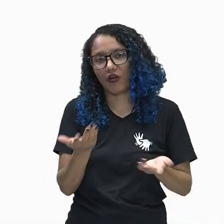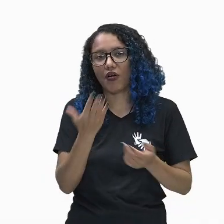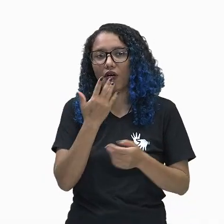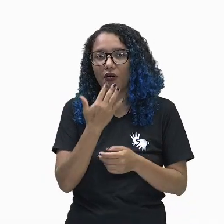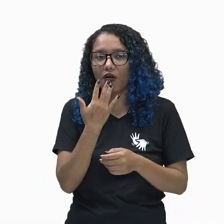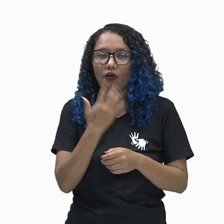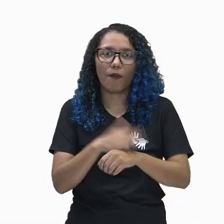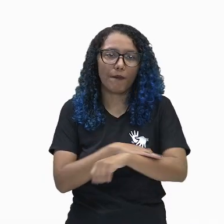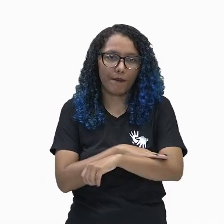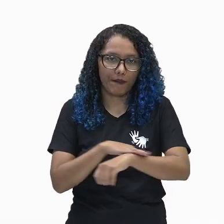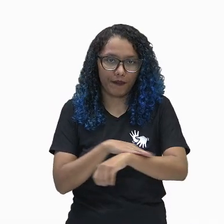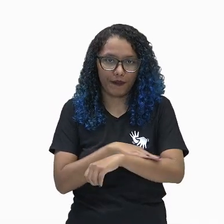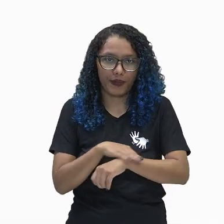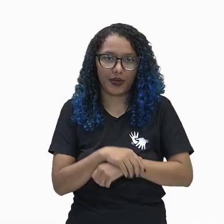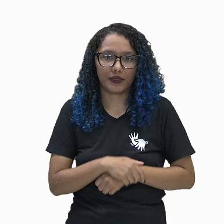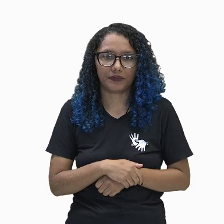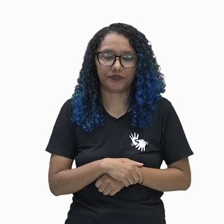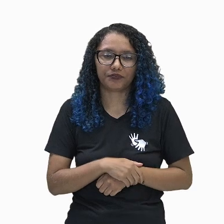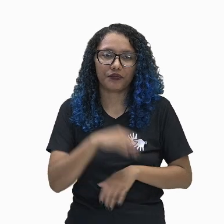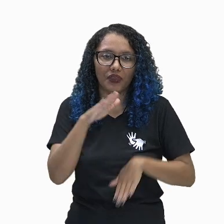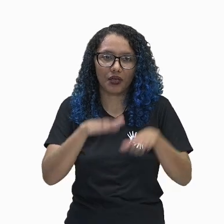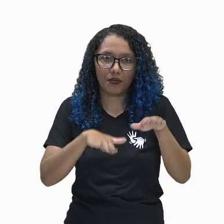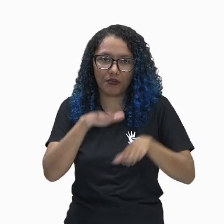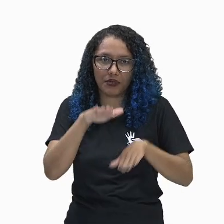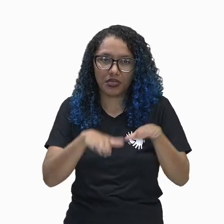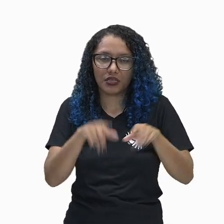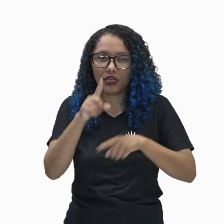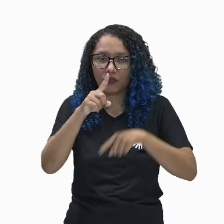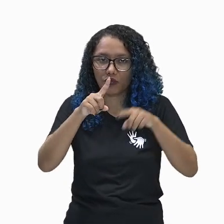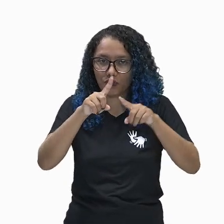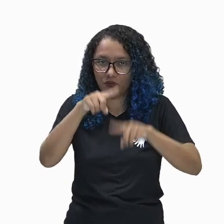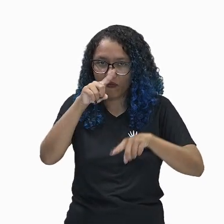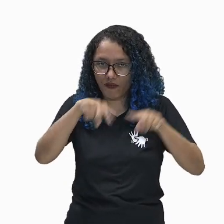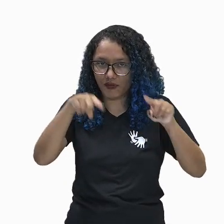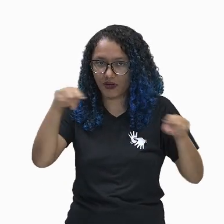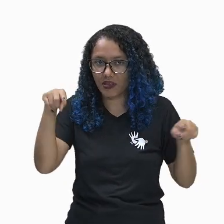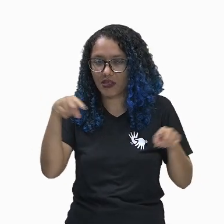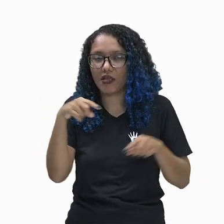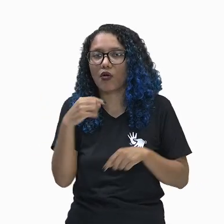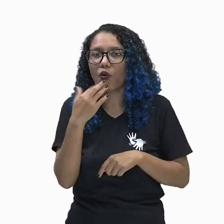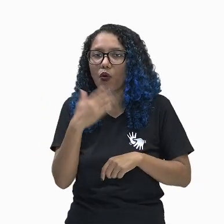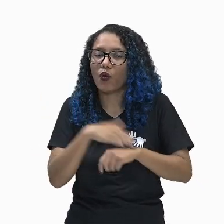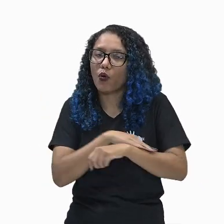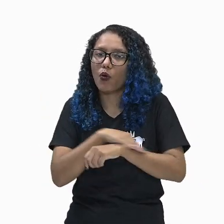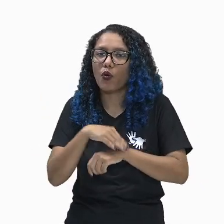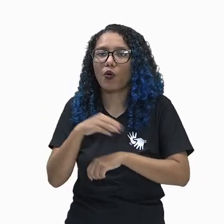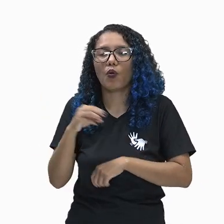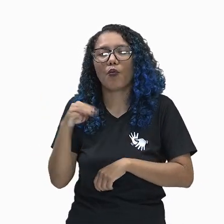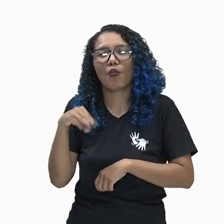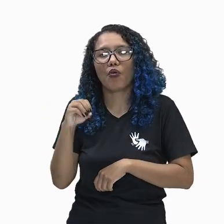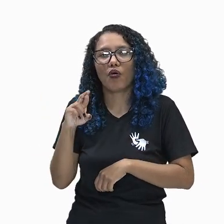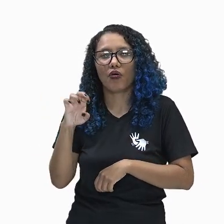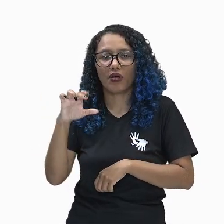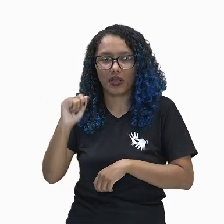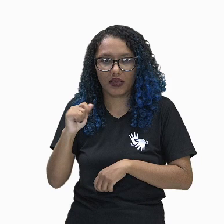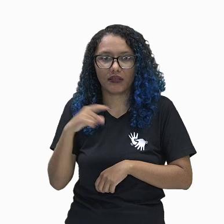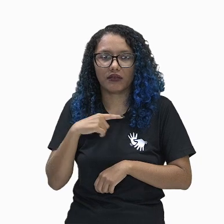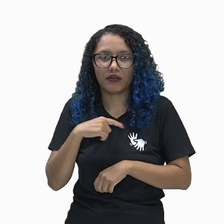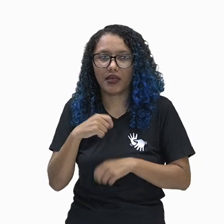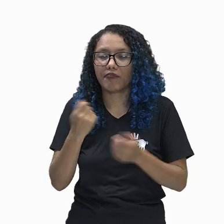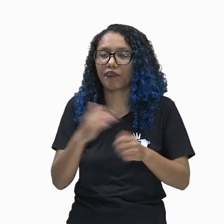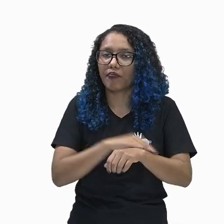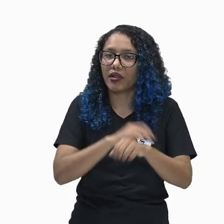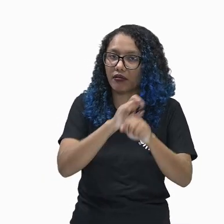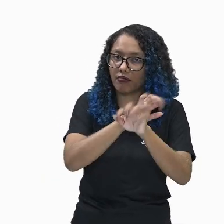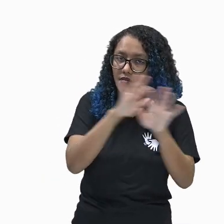No que diz respeito à variabilidade de tons de pele morena. Temos aí a pele clara, a pele escura e